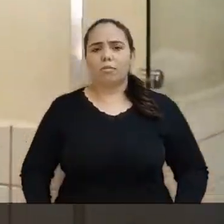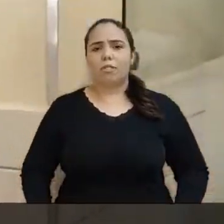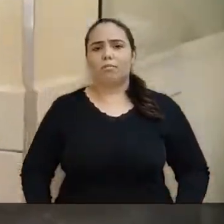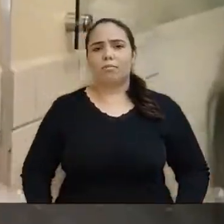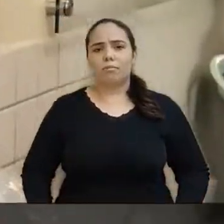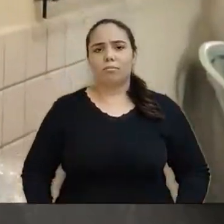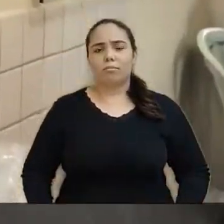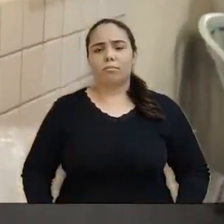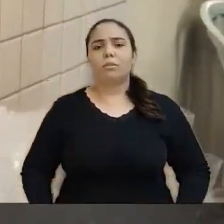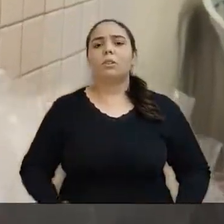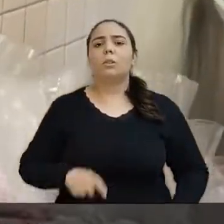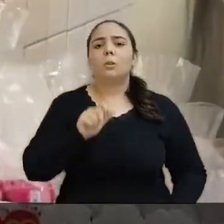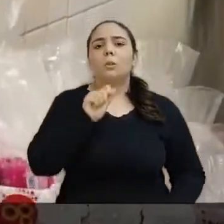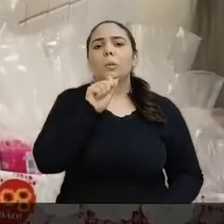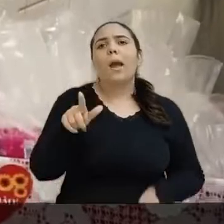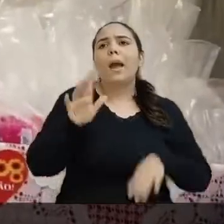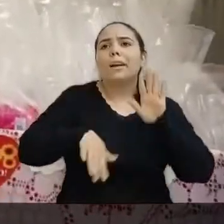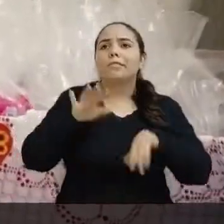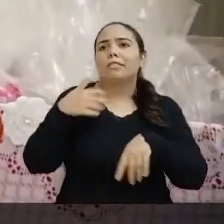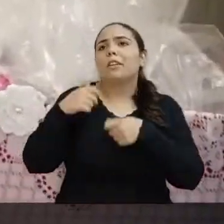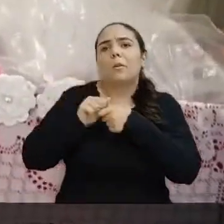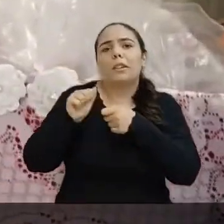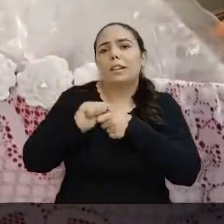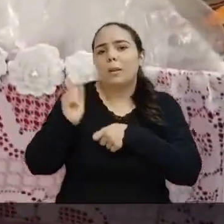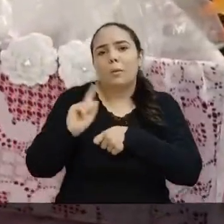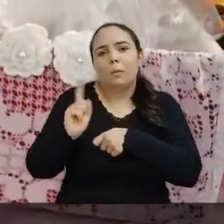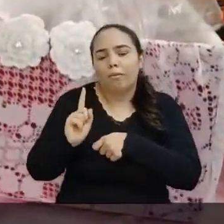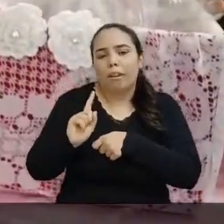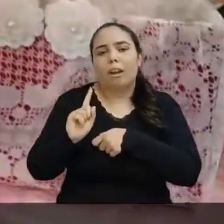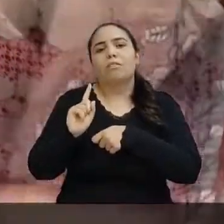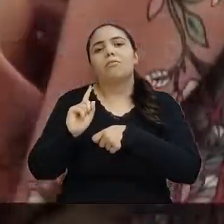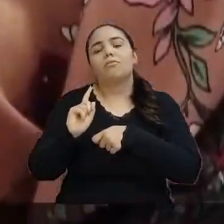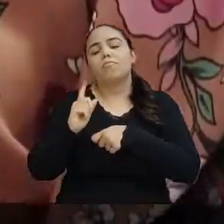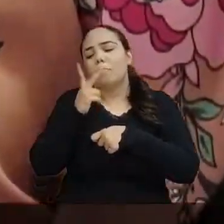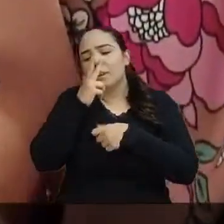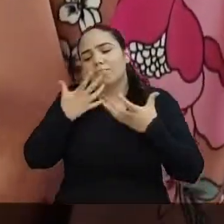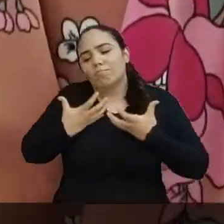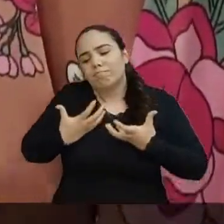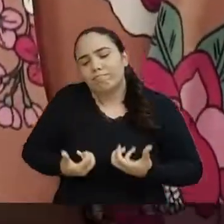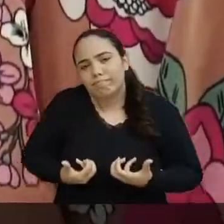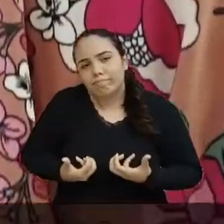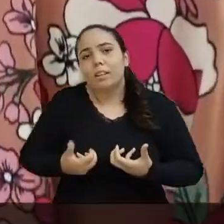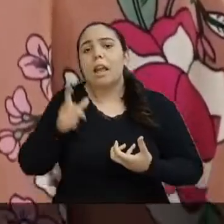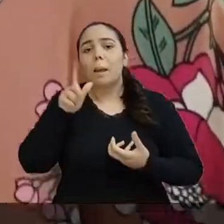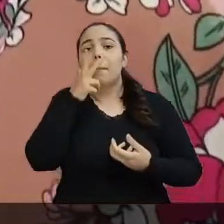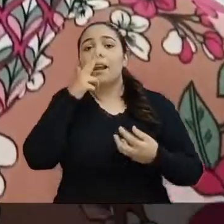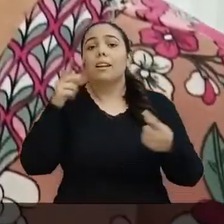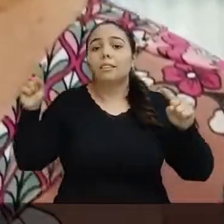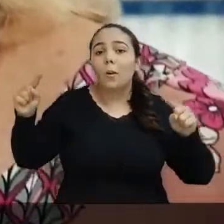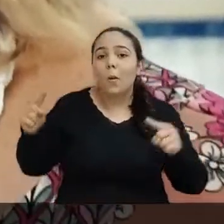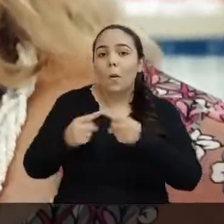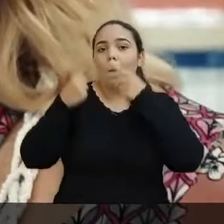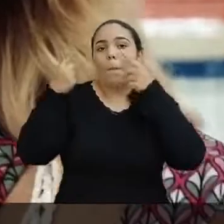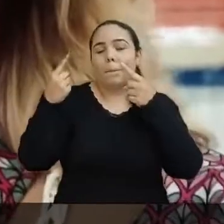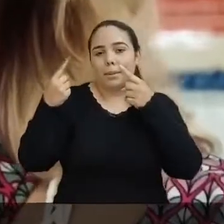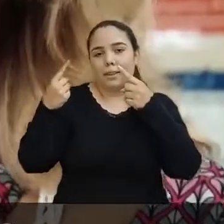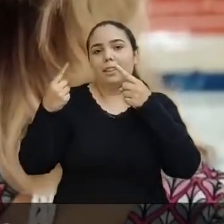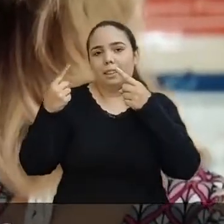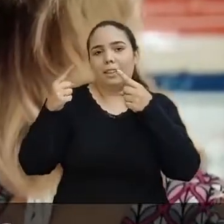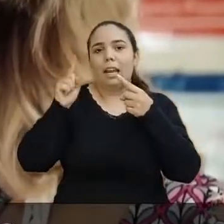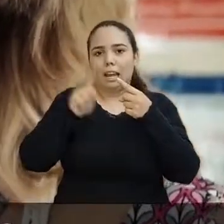ser do que no dia que eu não faço. É impressionante. É um